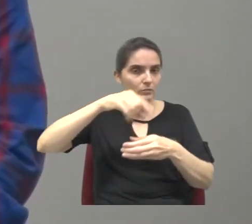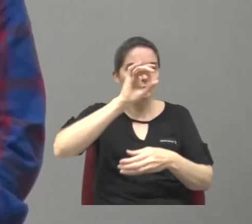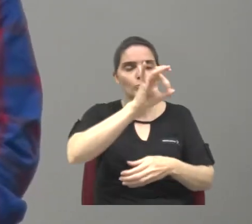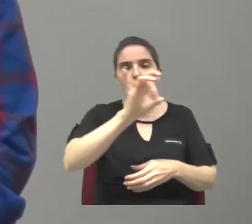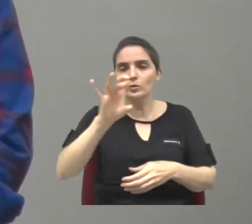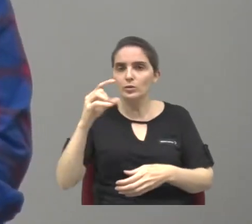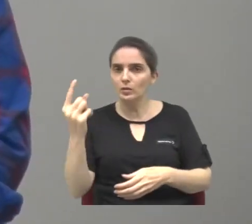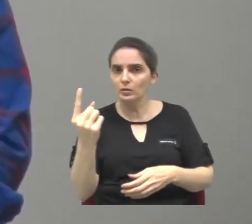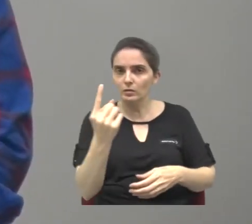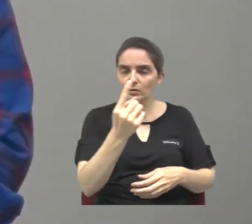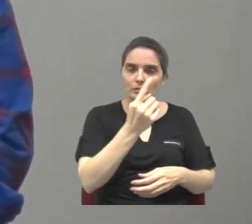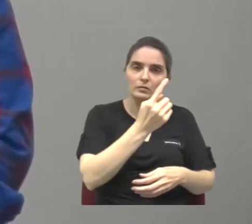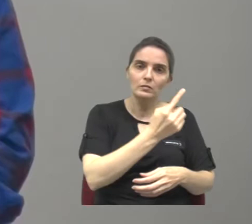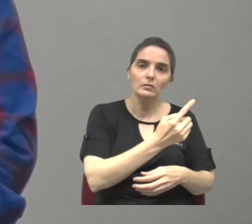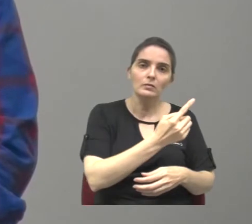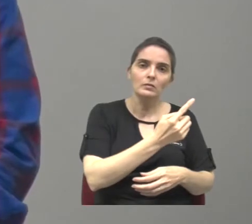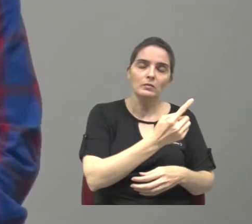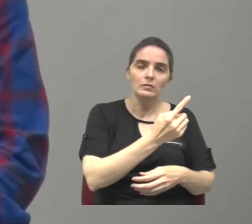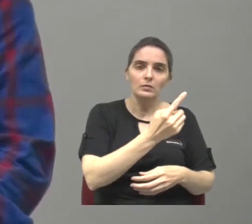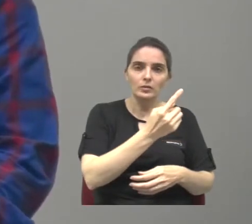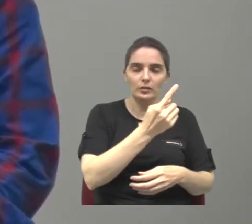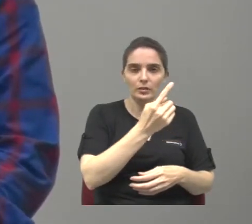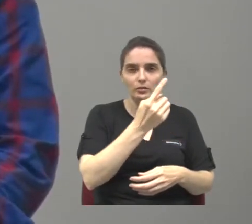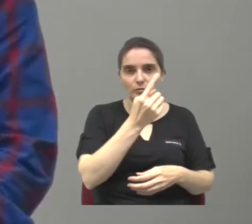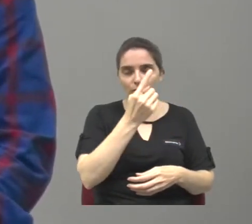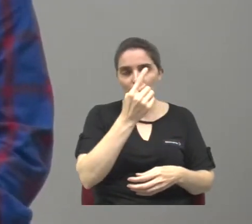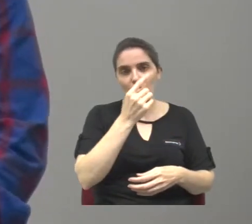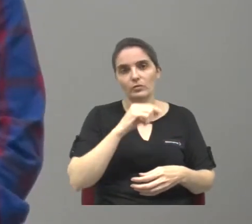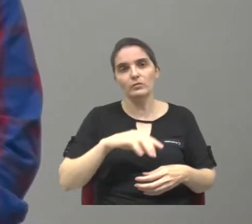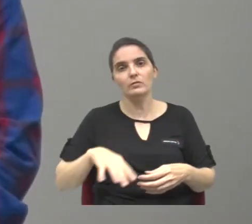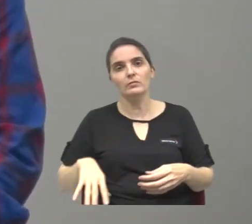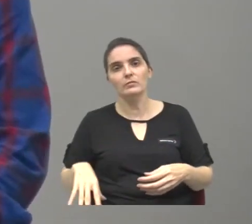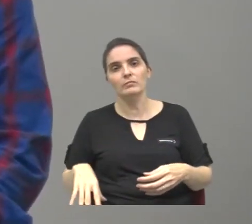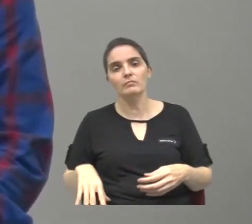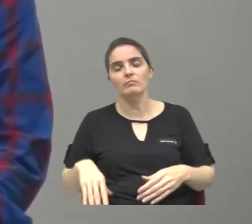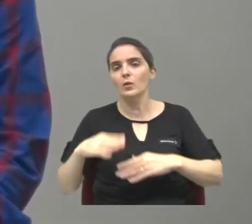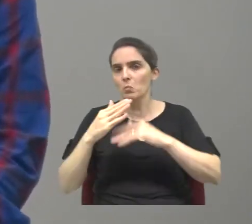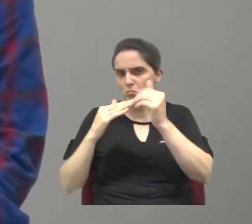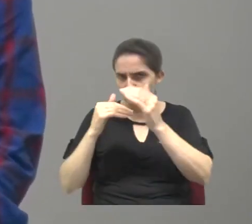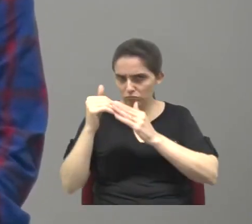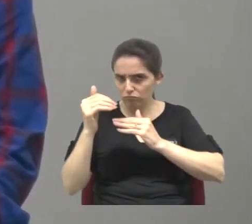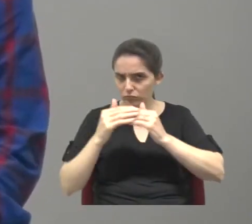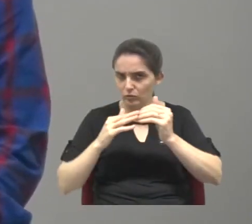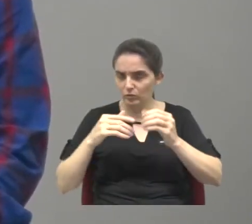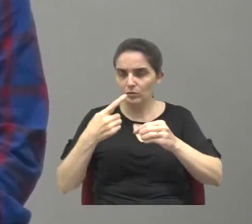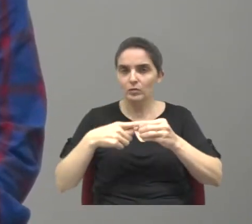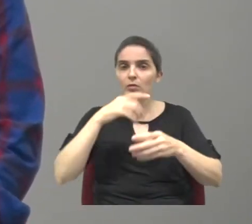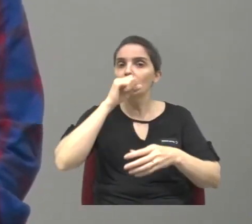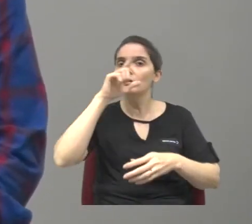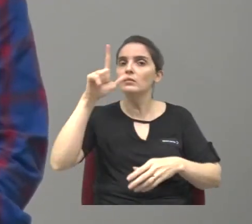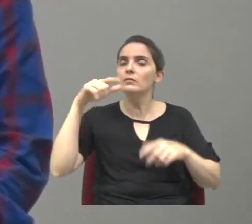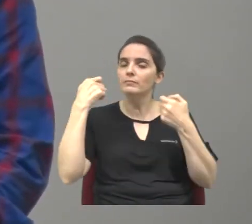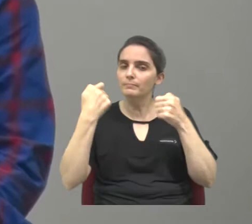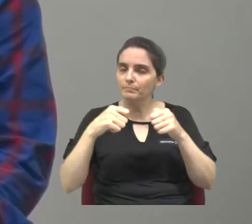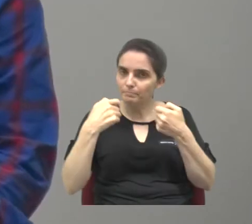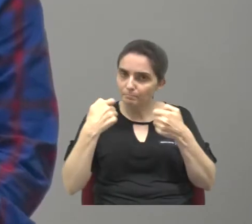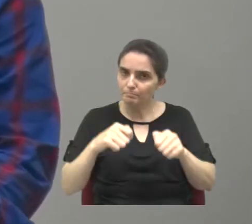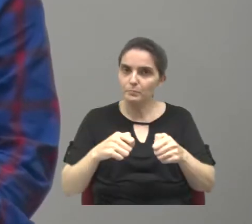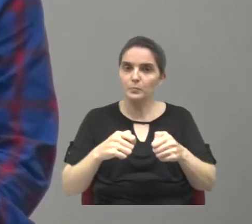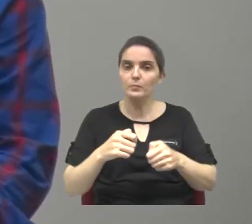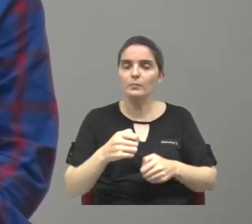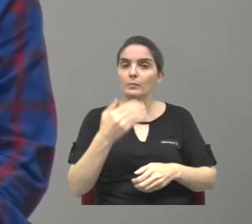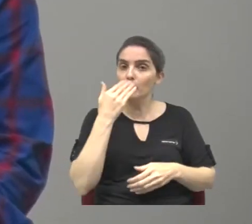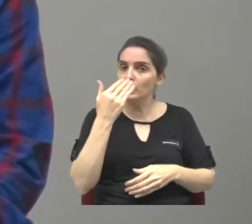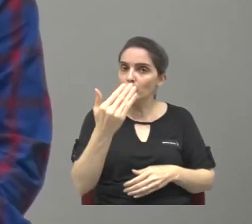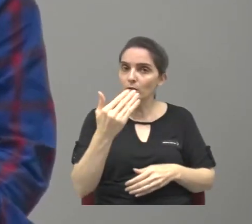cada um do comerciante cada um profissional liberal e Limeira precisa buscar o que é nosso que é o